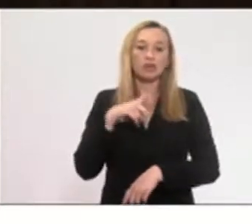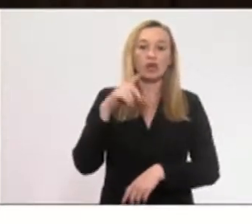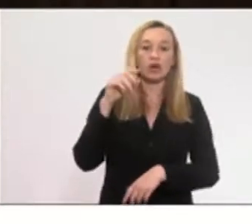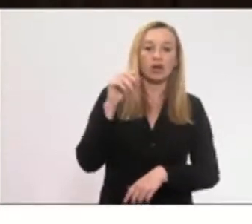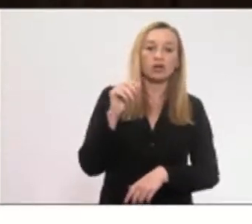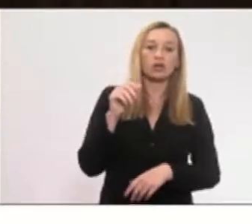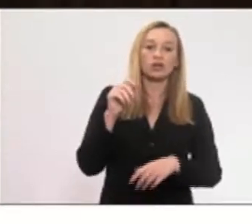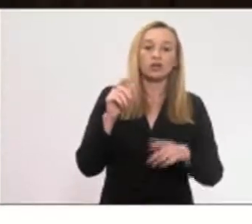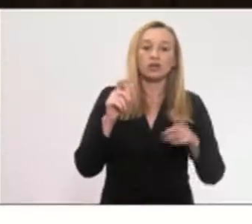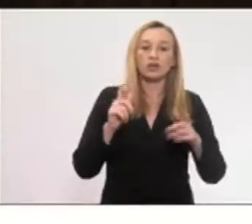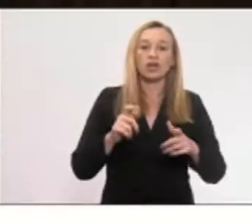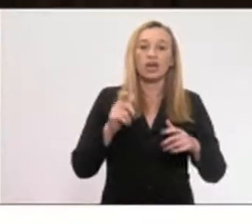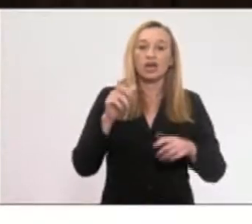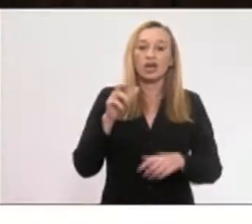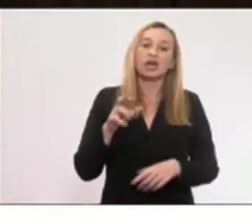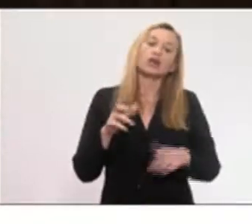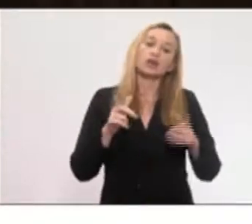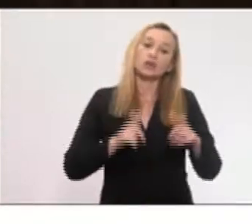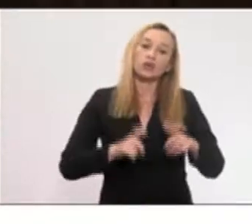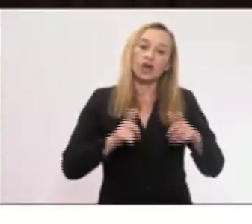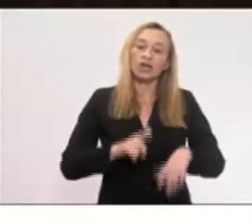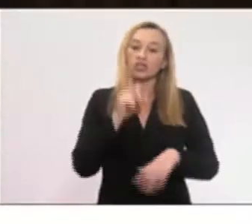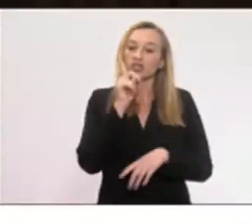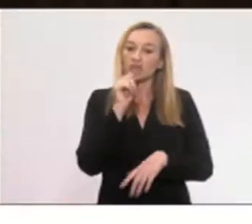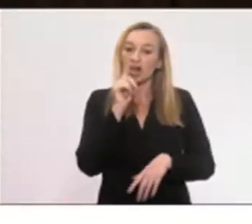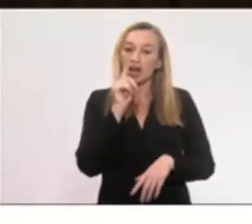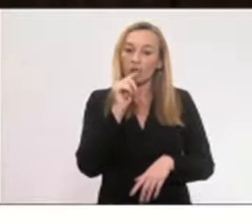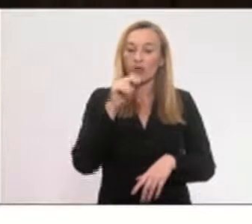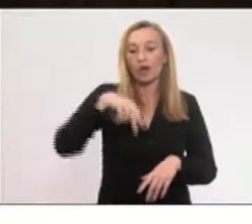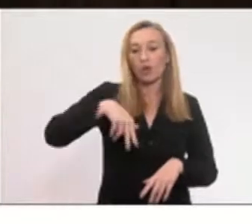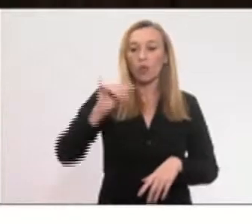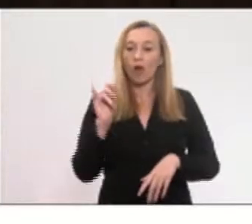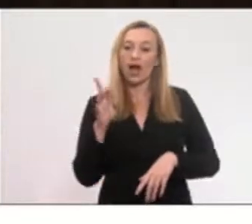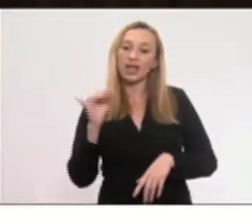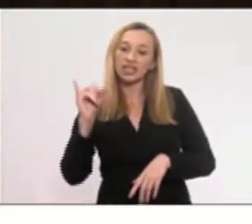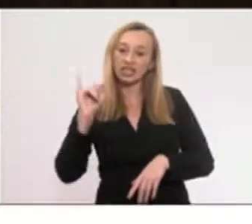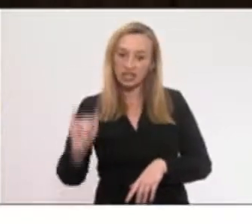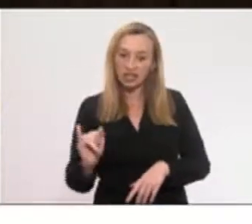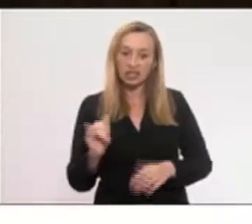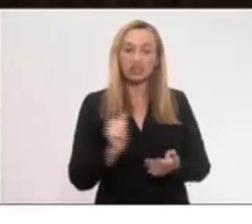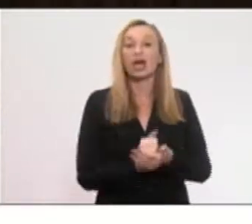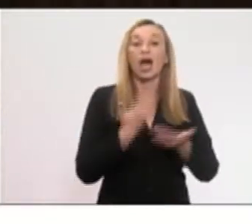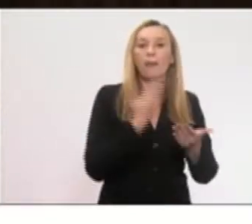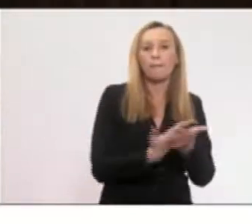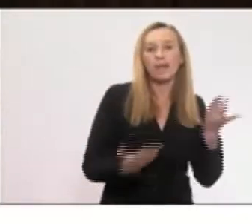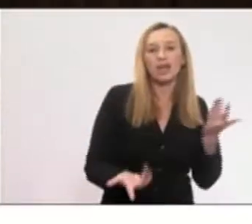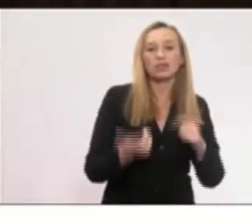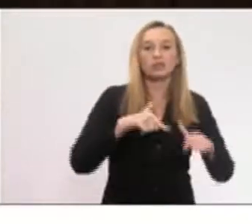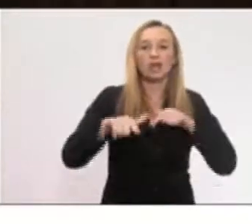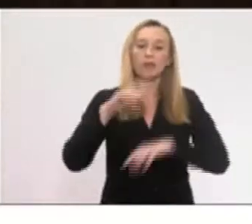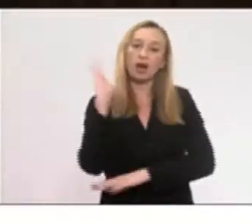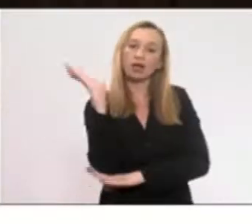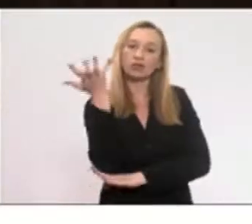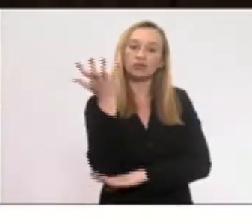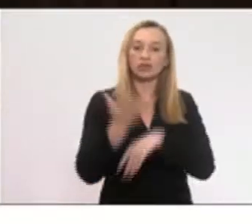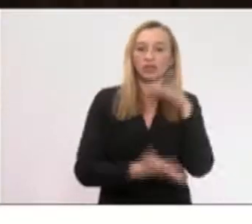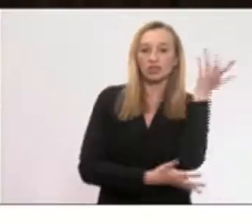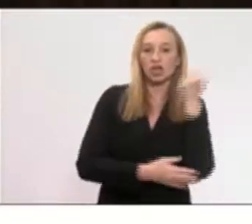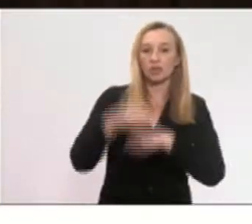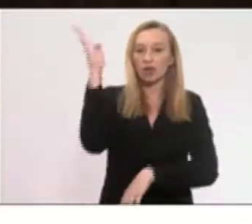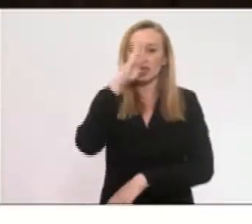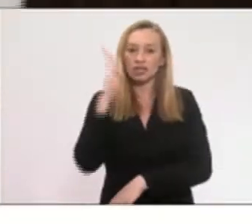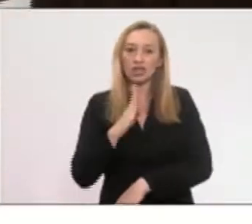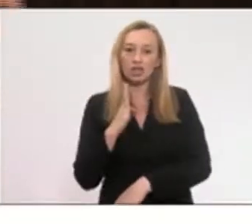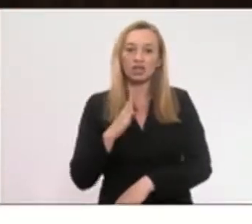uma das maiores reservas de água potável do mundo, a perda do Serviço Florestal Brasileiro para o Ministério